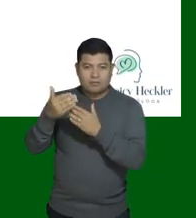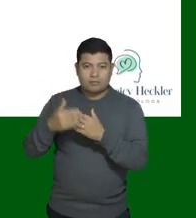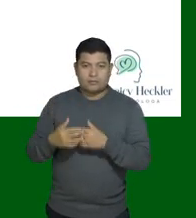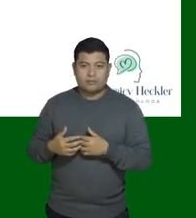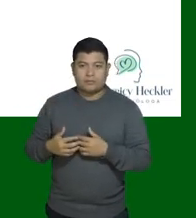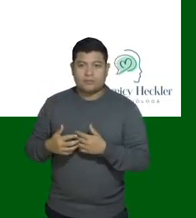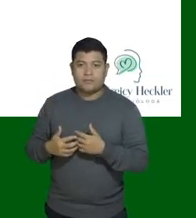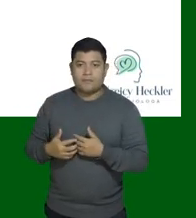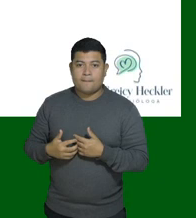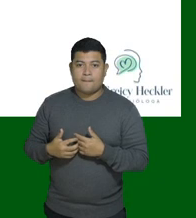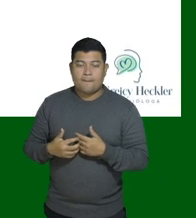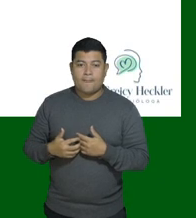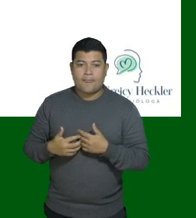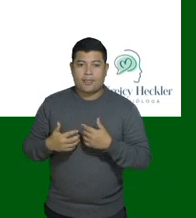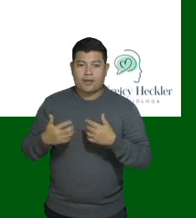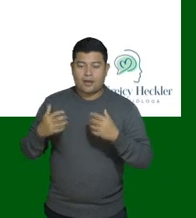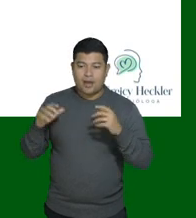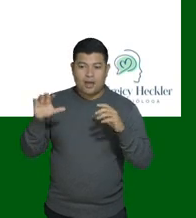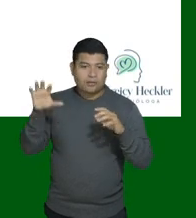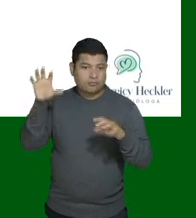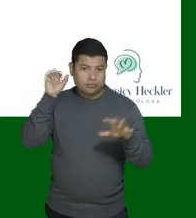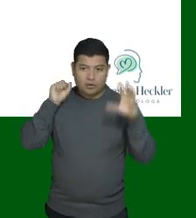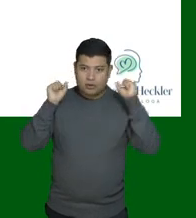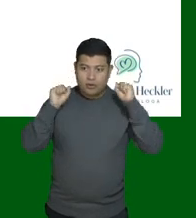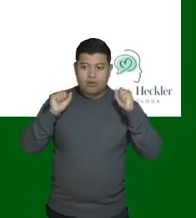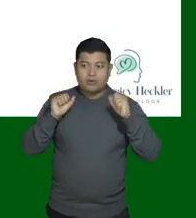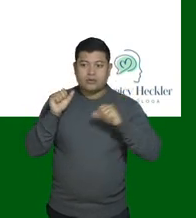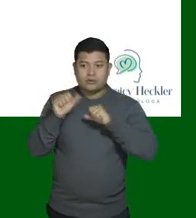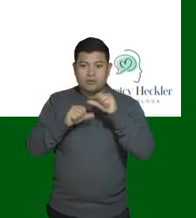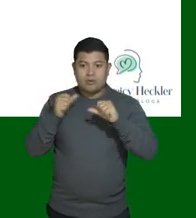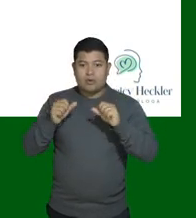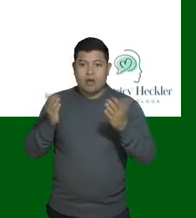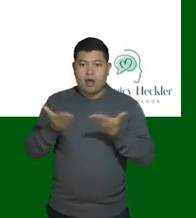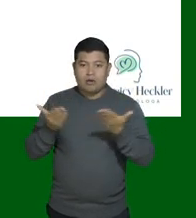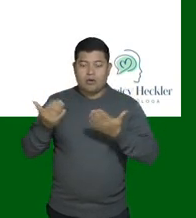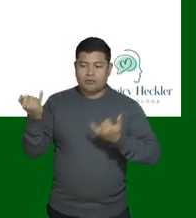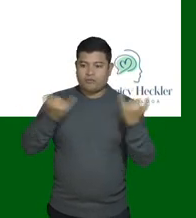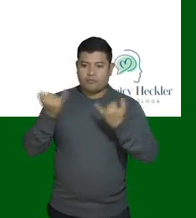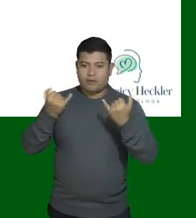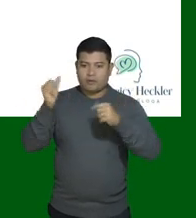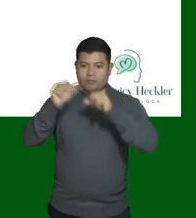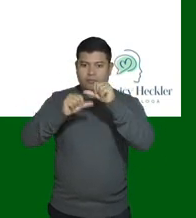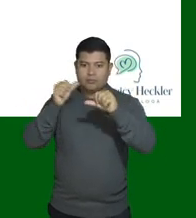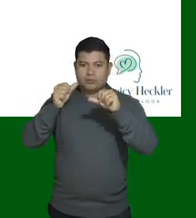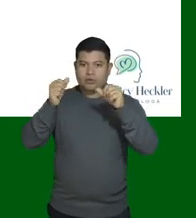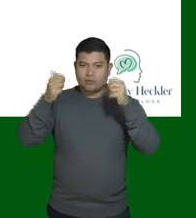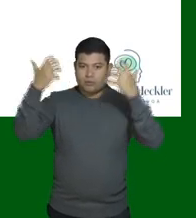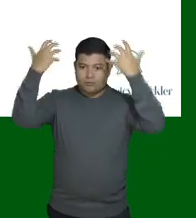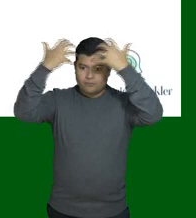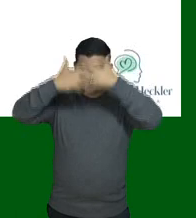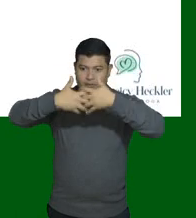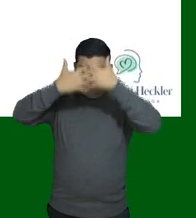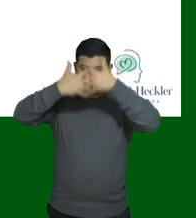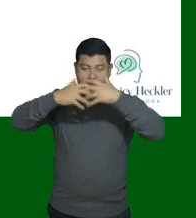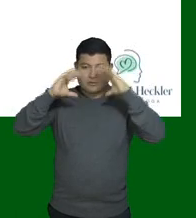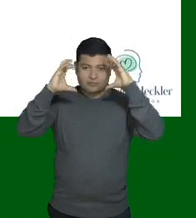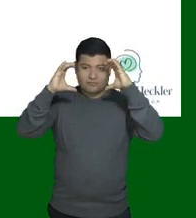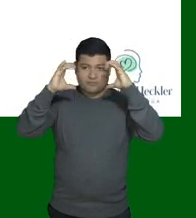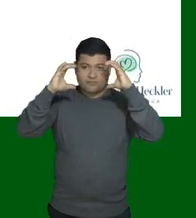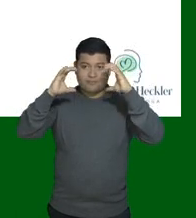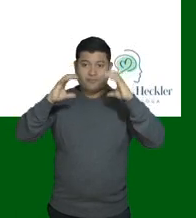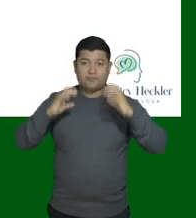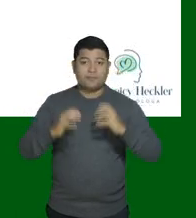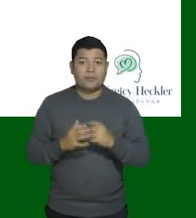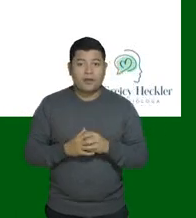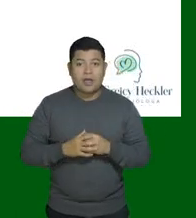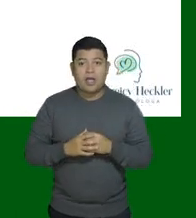vai enviar informação para o cérebro. E é aqui onde a mágica acontece. É aqui que